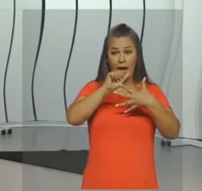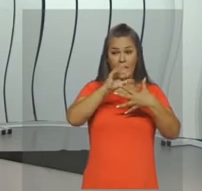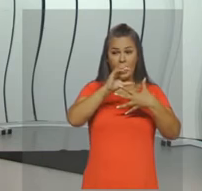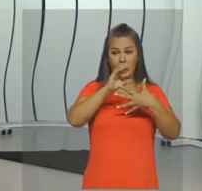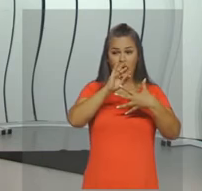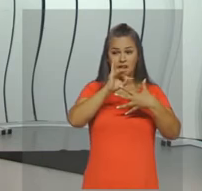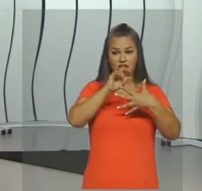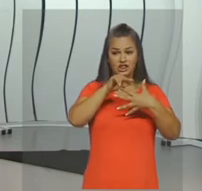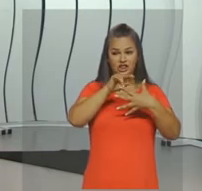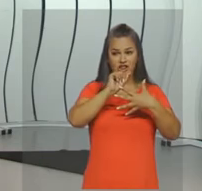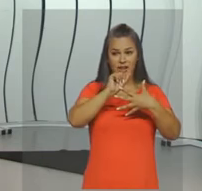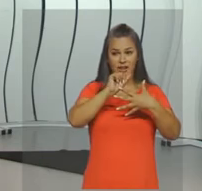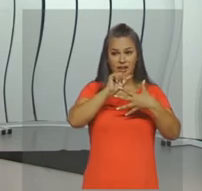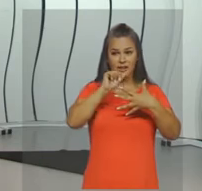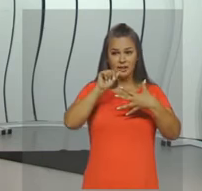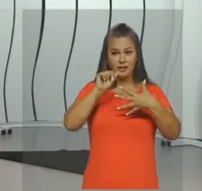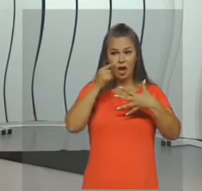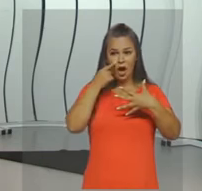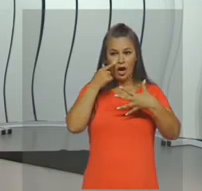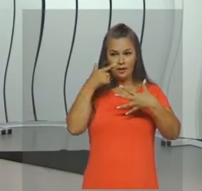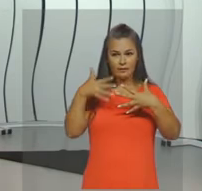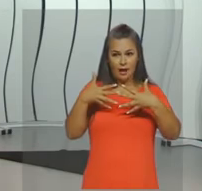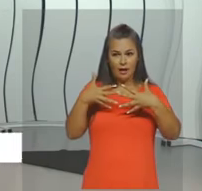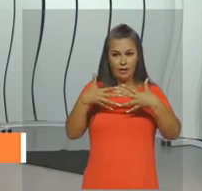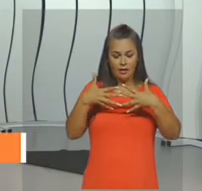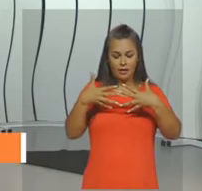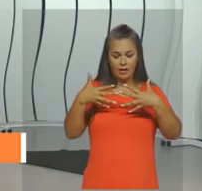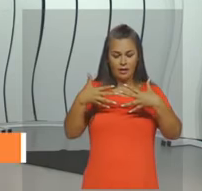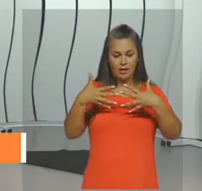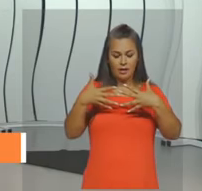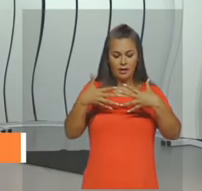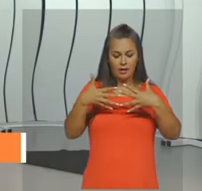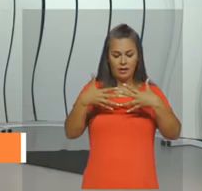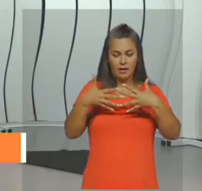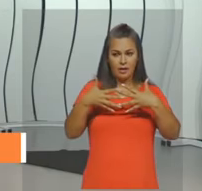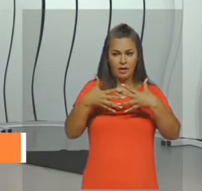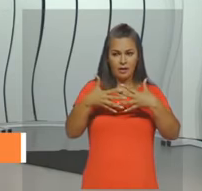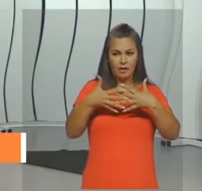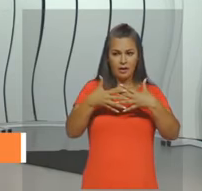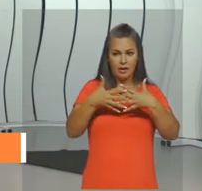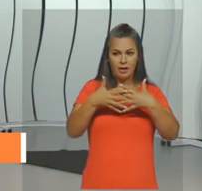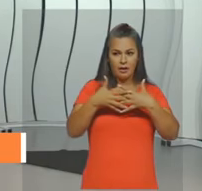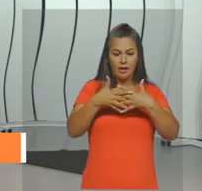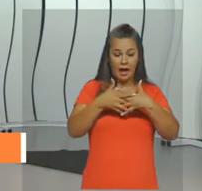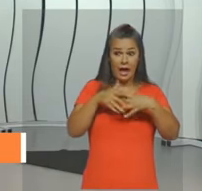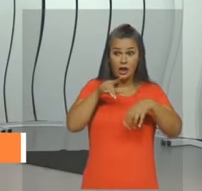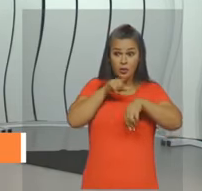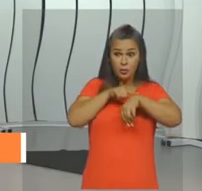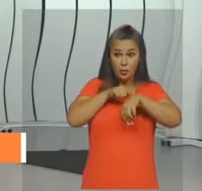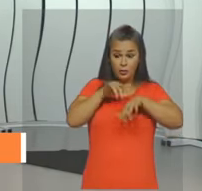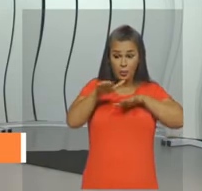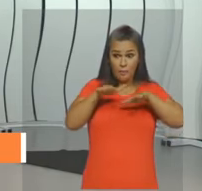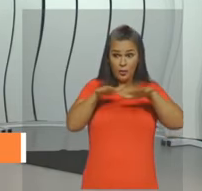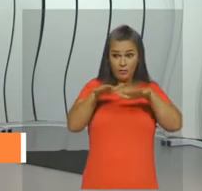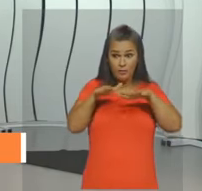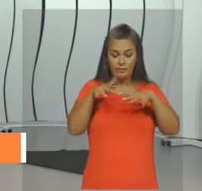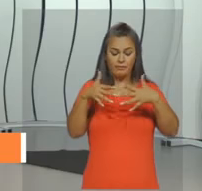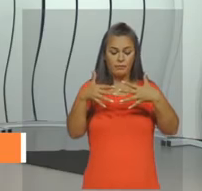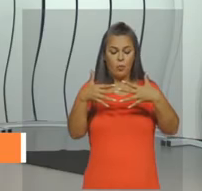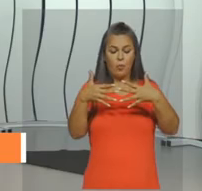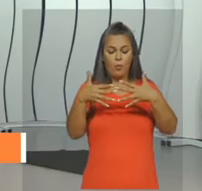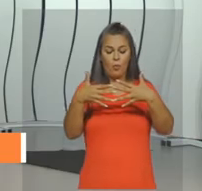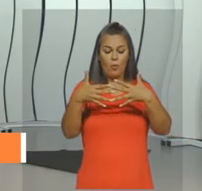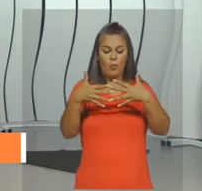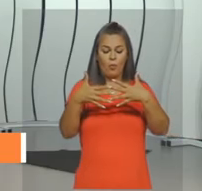vai deslizar, olha aqui, tá? Na hora da contração, eu tenho um deslizamento